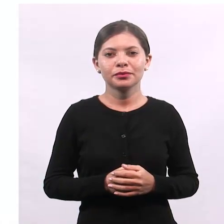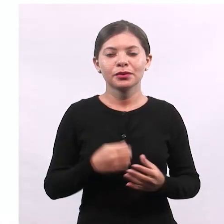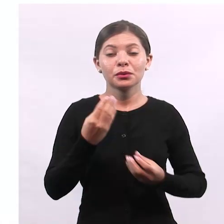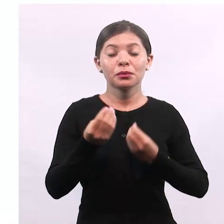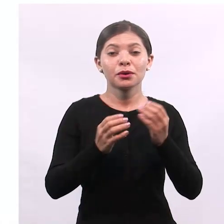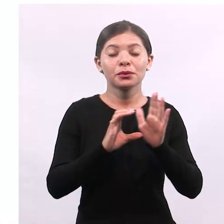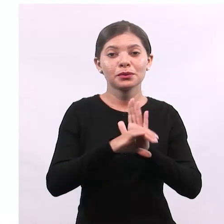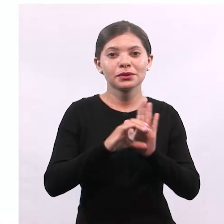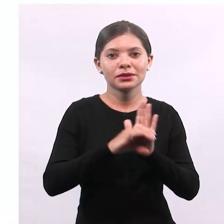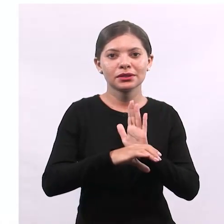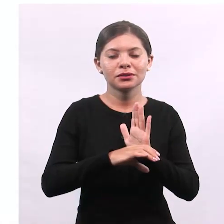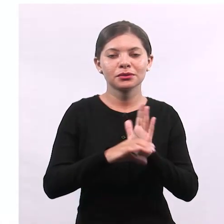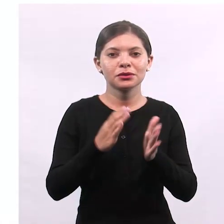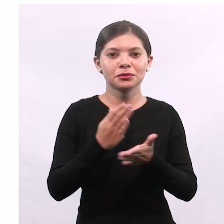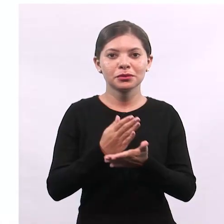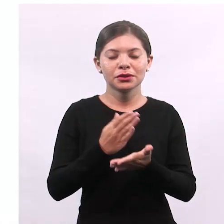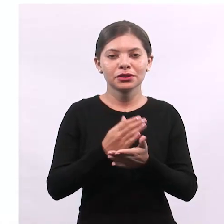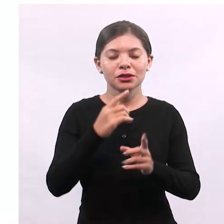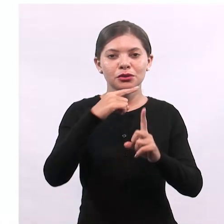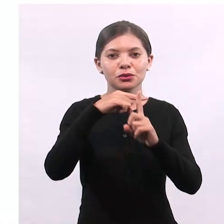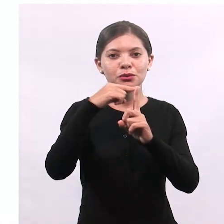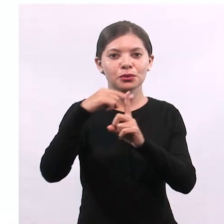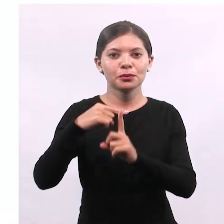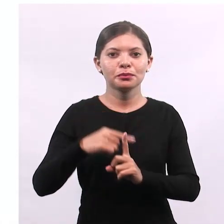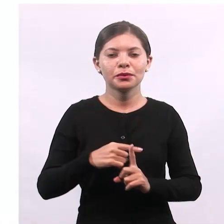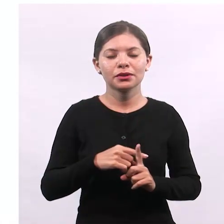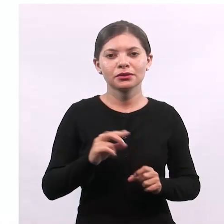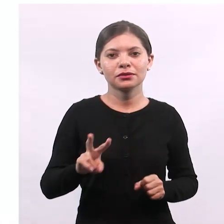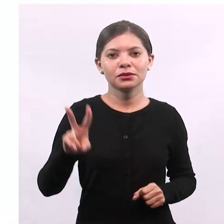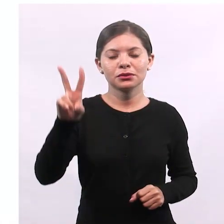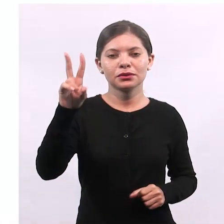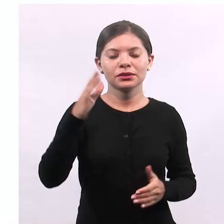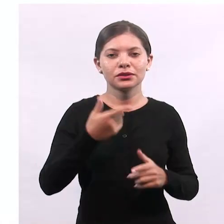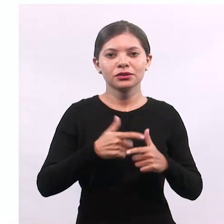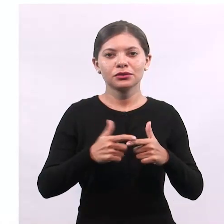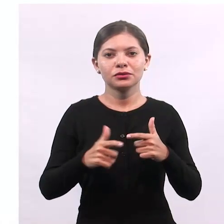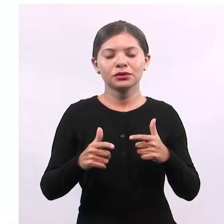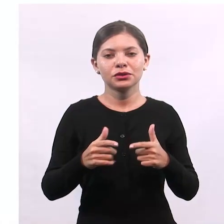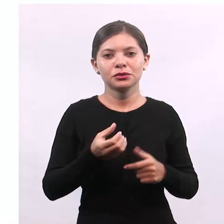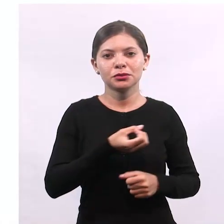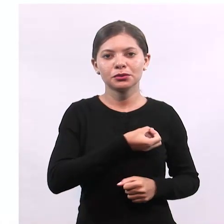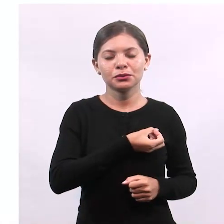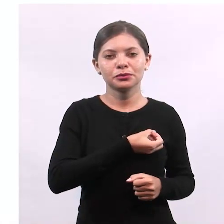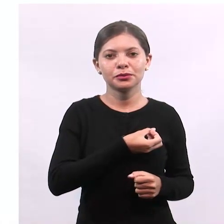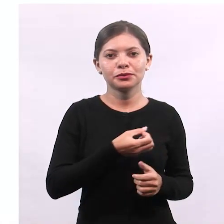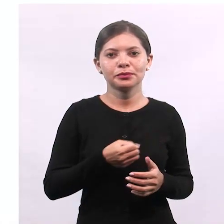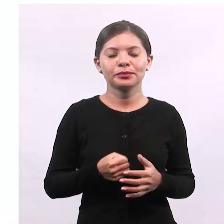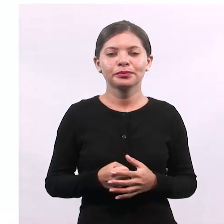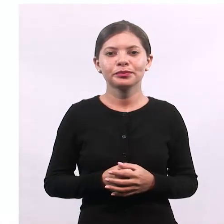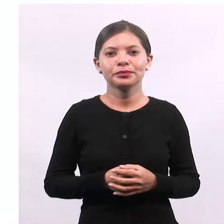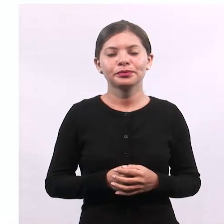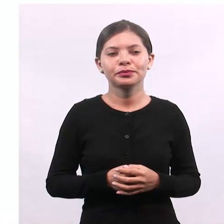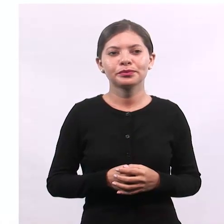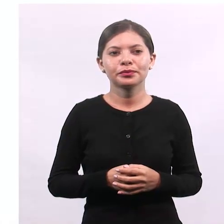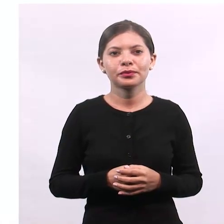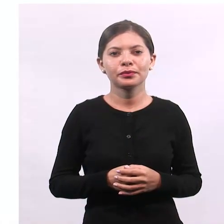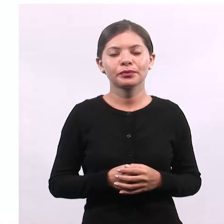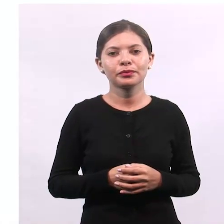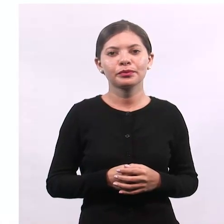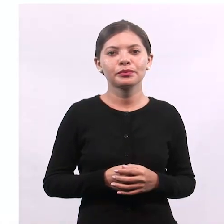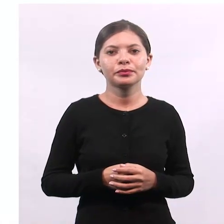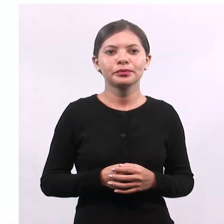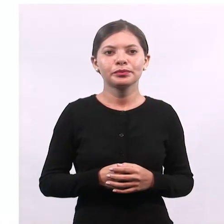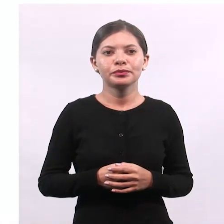que era o conceito de média você soma todos os valores e divide pelo número de observações como eu estou considerando